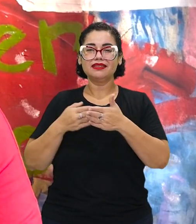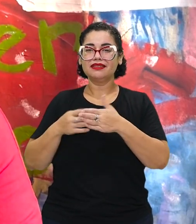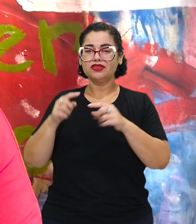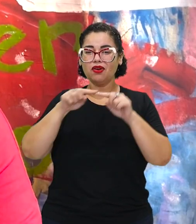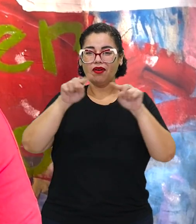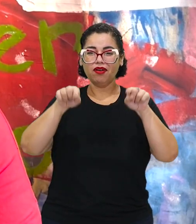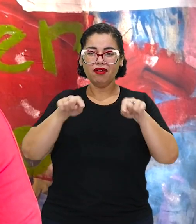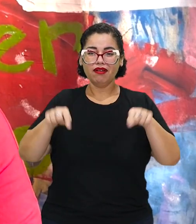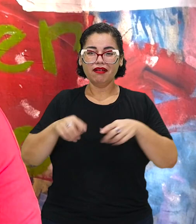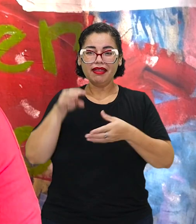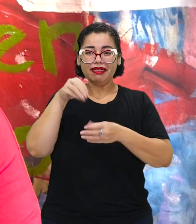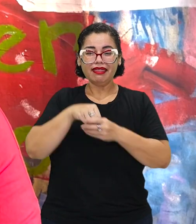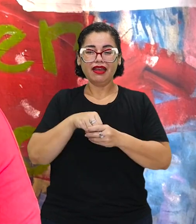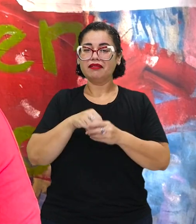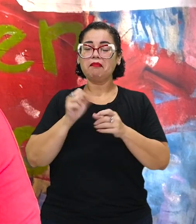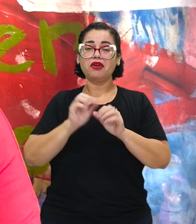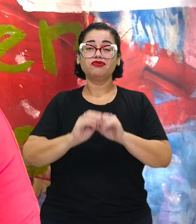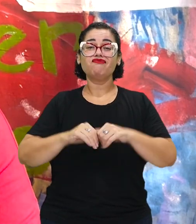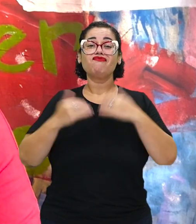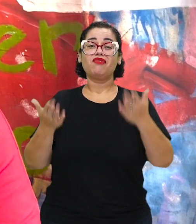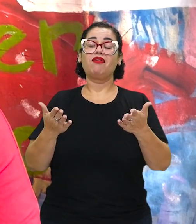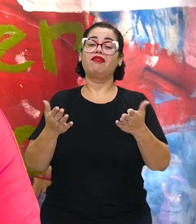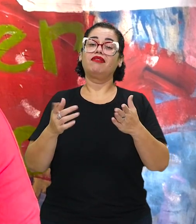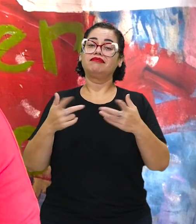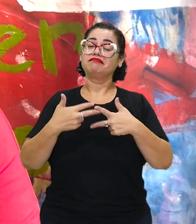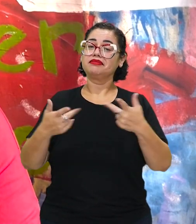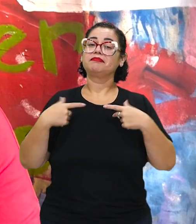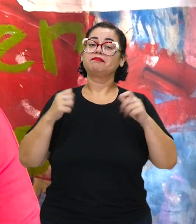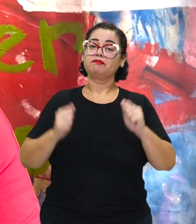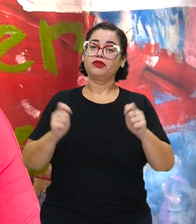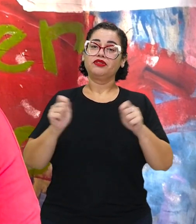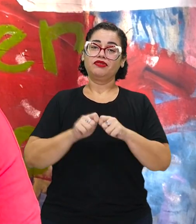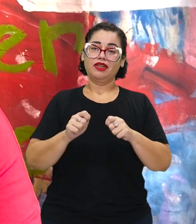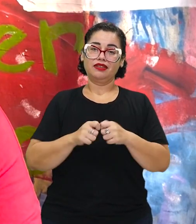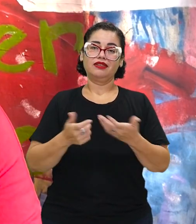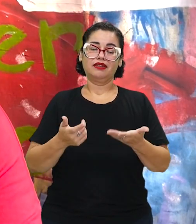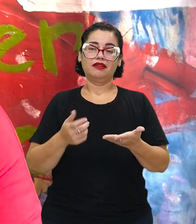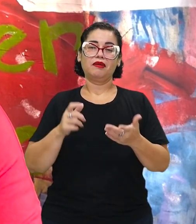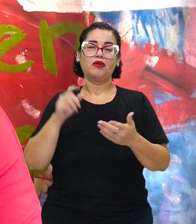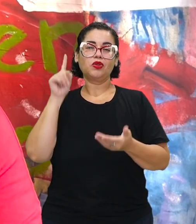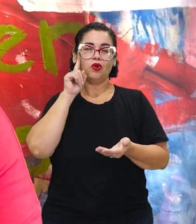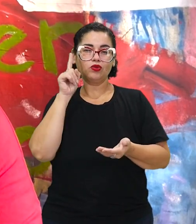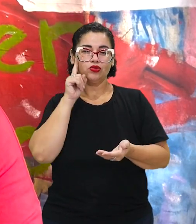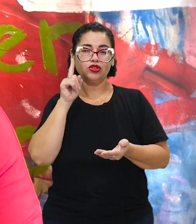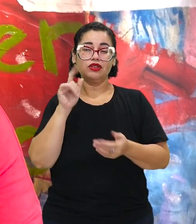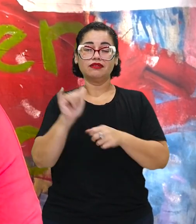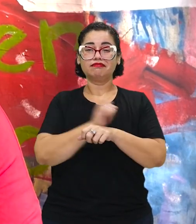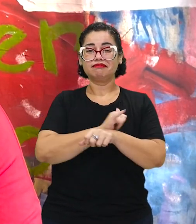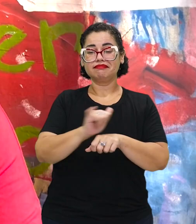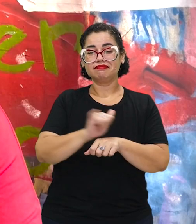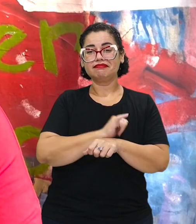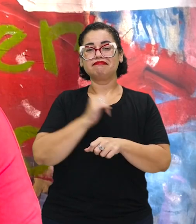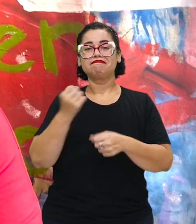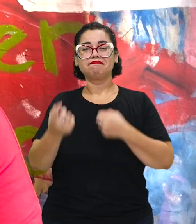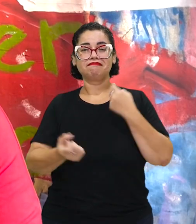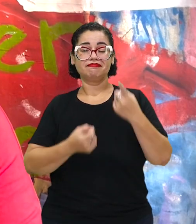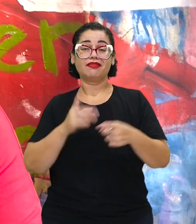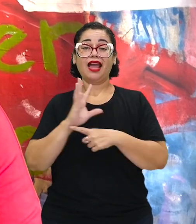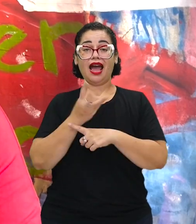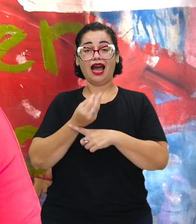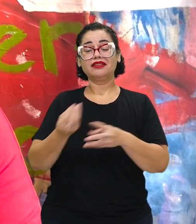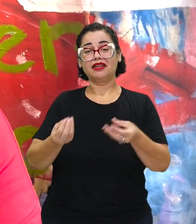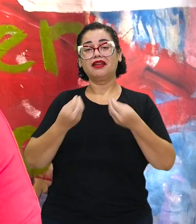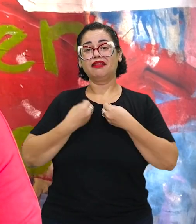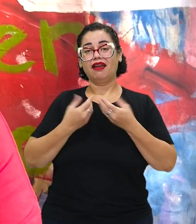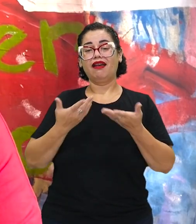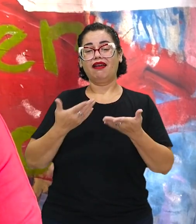uma das coisas que a gente pode fazer, que não pode fazer todos os dias, né? Sair do limite. E a